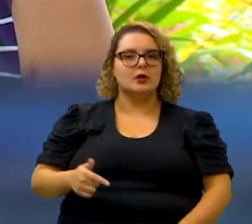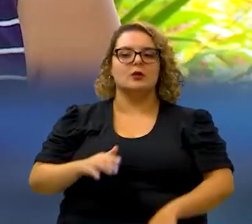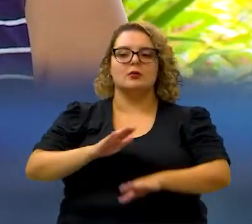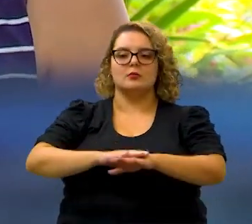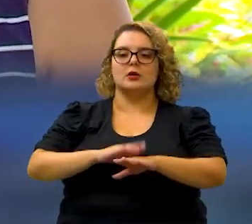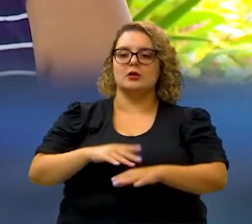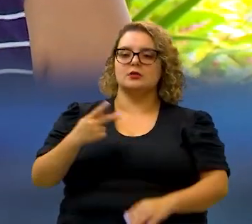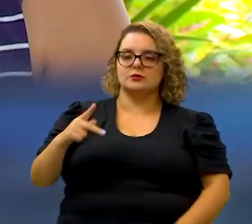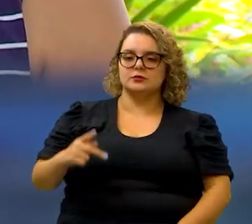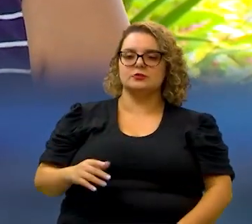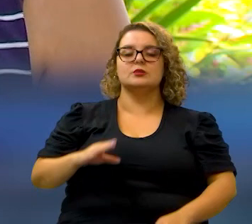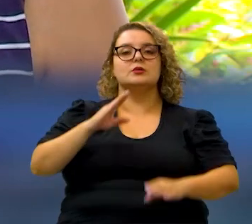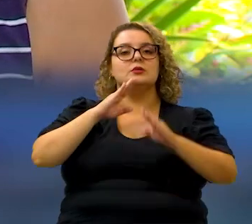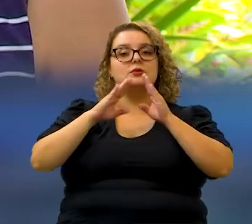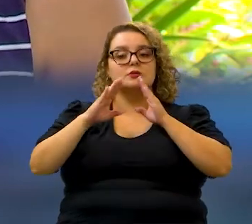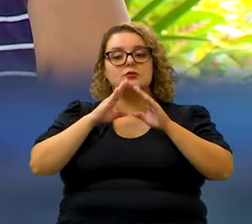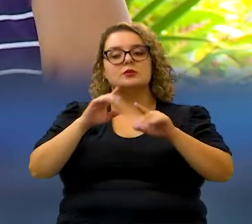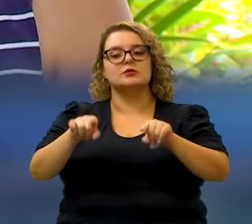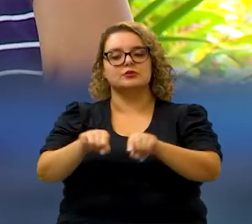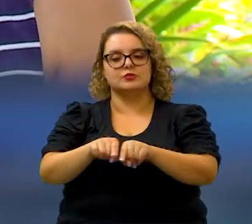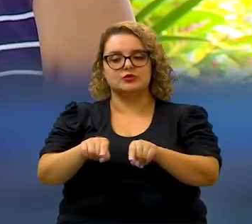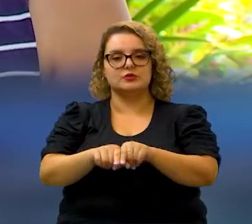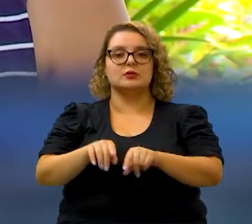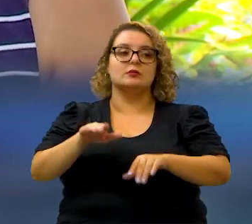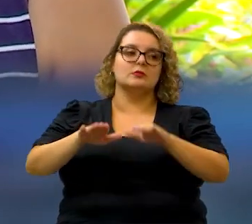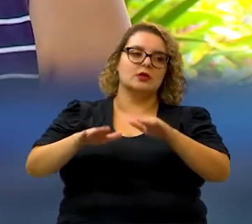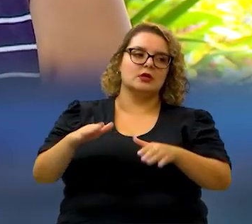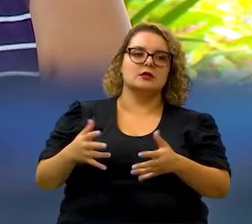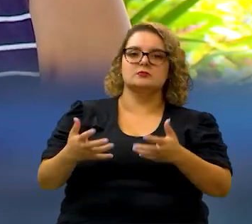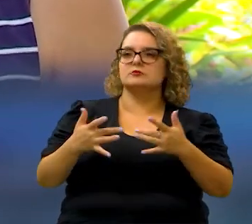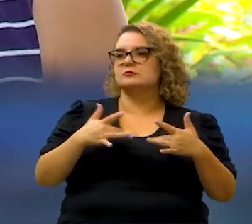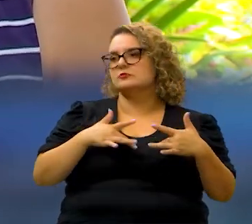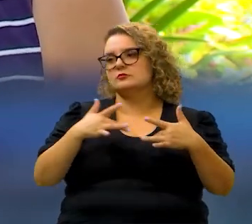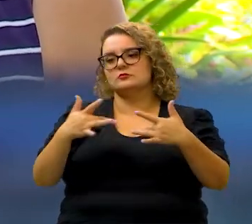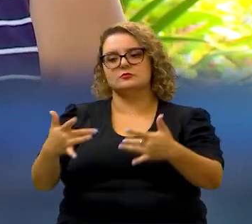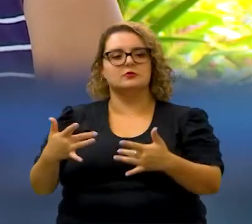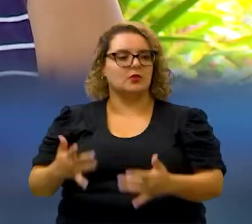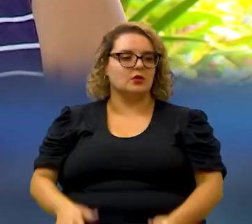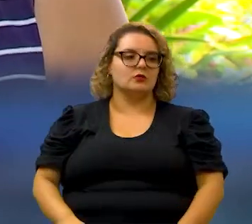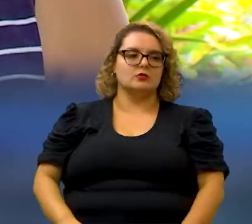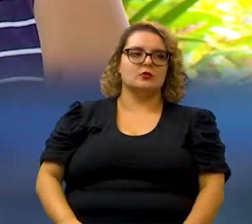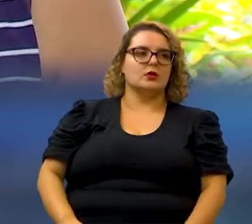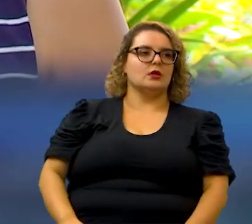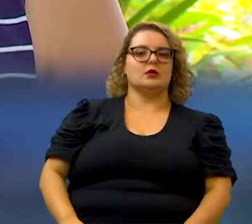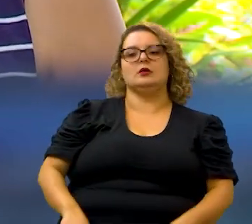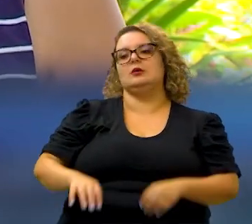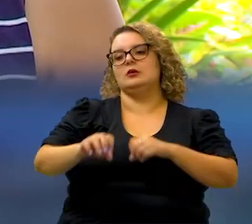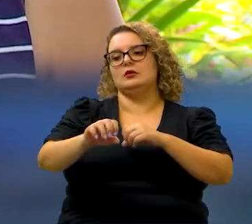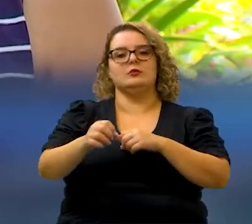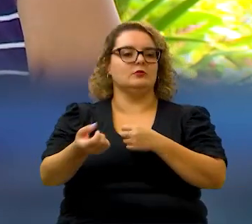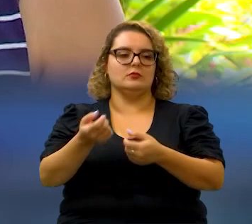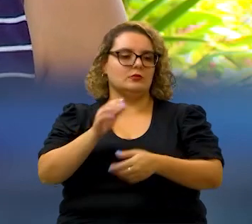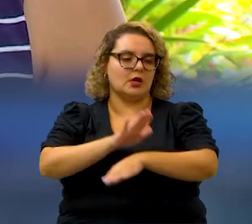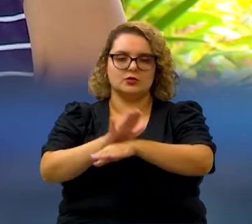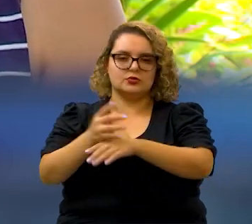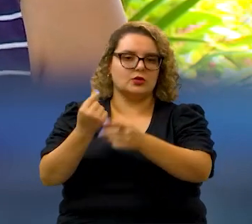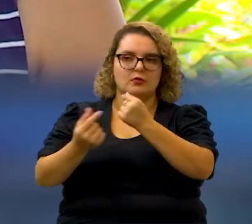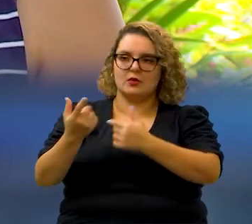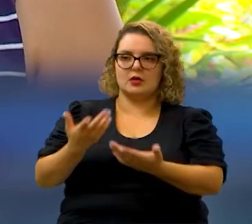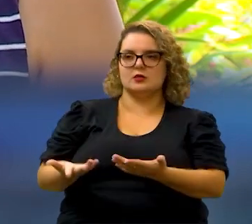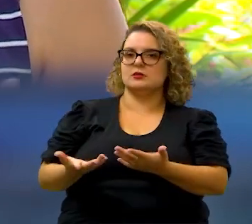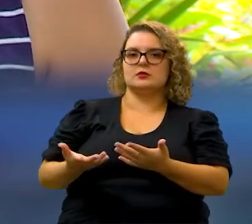gente sempre está postando alguma ação deles, né? E o Facebook também. E aí, às vezes, quero doar algo, ou quero doar algo